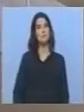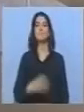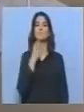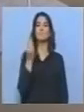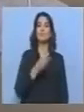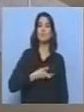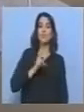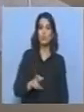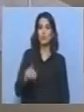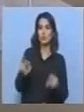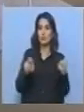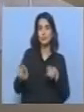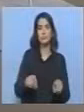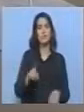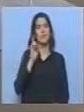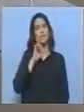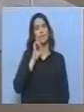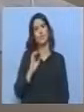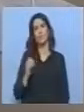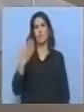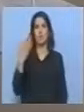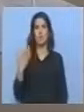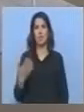jovens doutorados é absolutamente essencial para termos